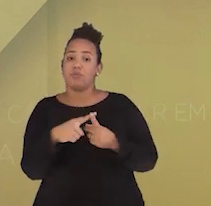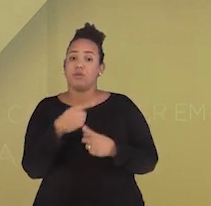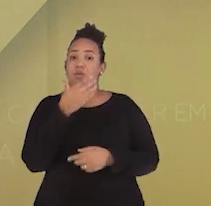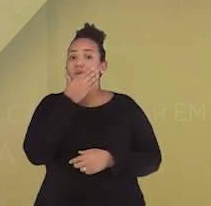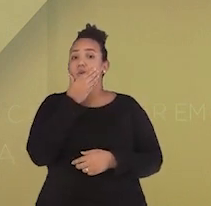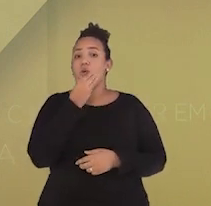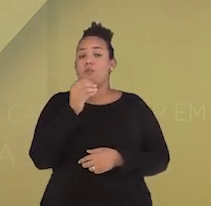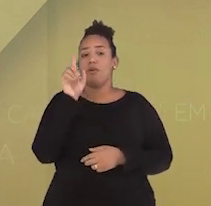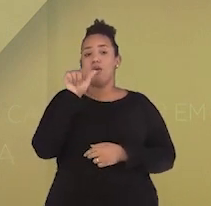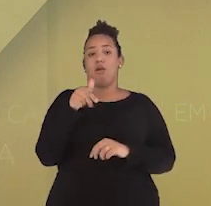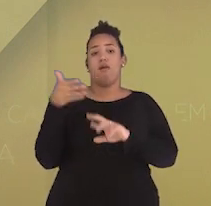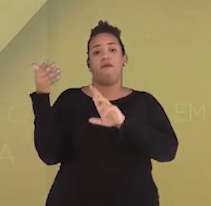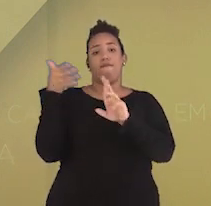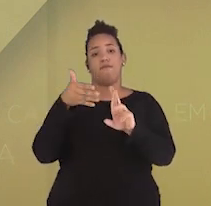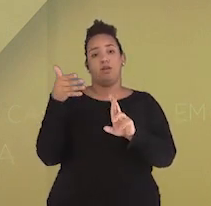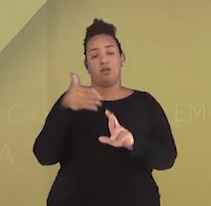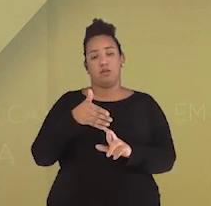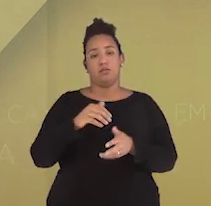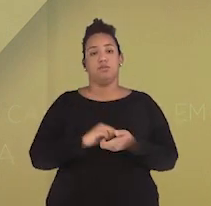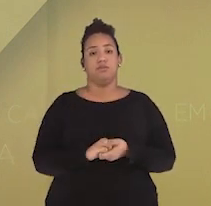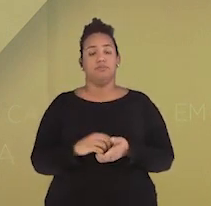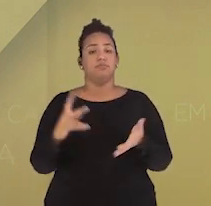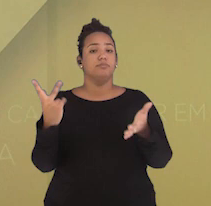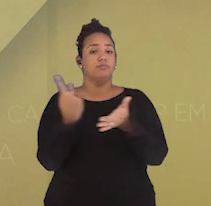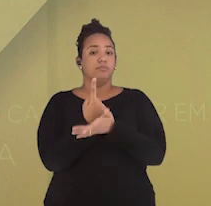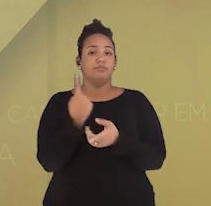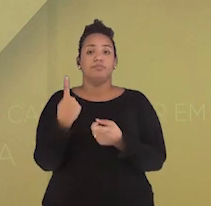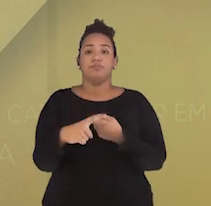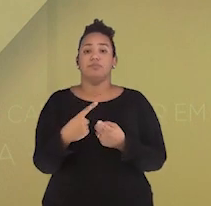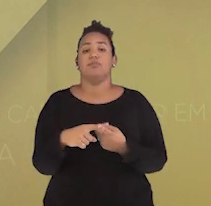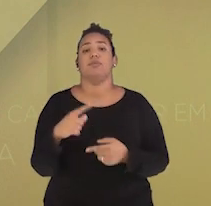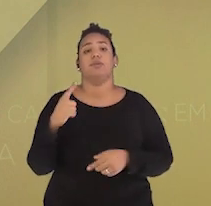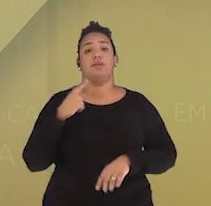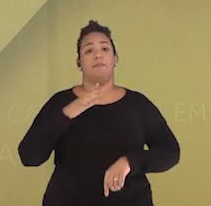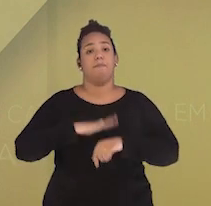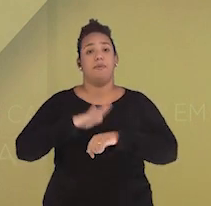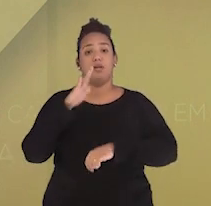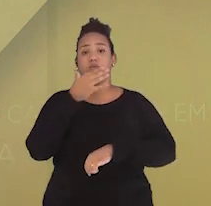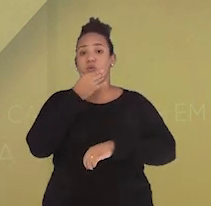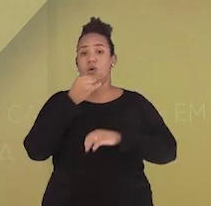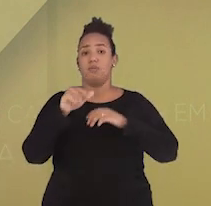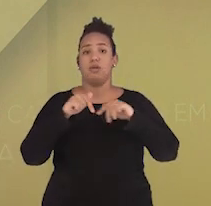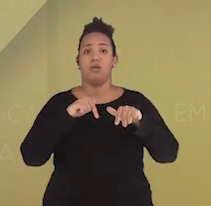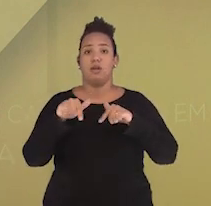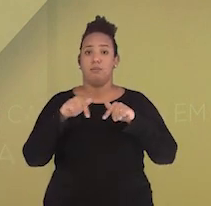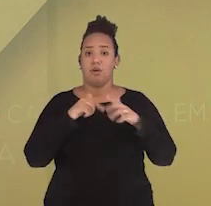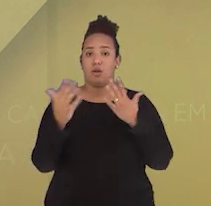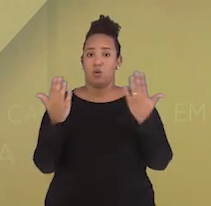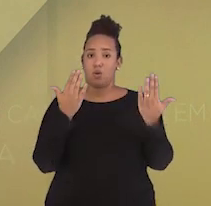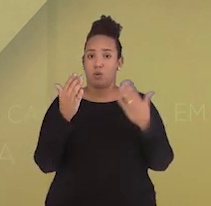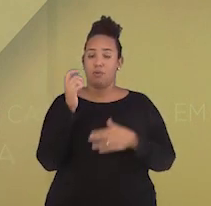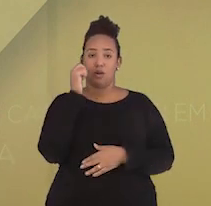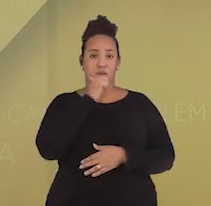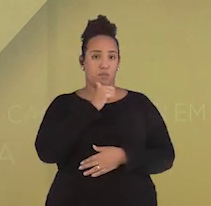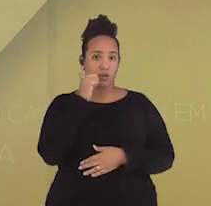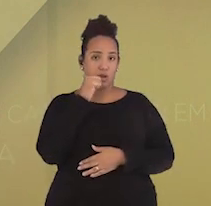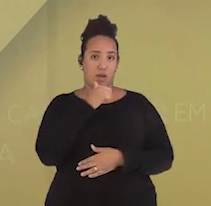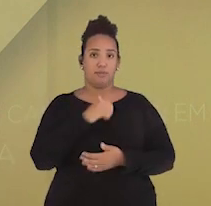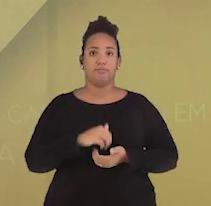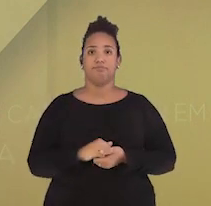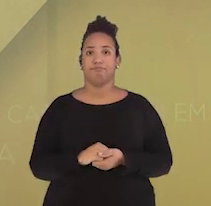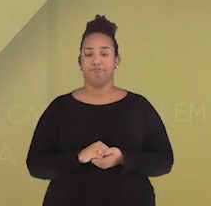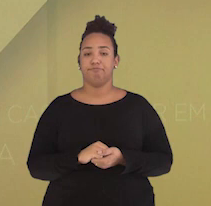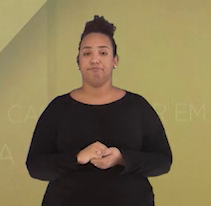referência. Isso acontece porque há mais homens trabalhando fora de casa do que as mulheres.